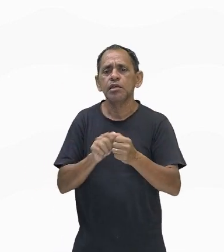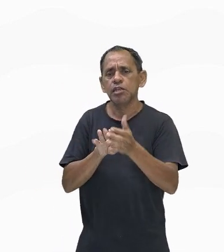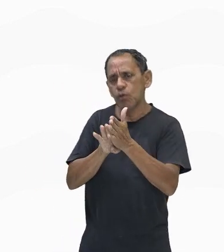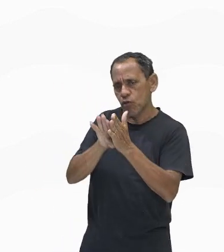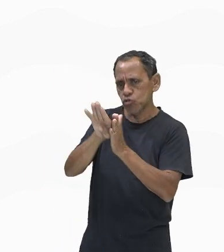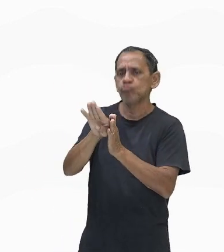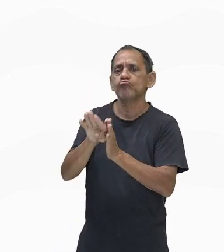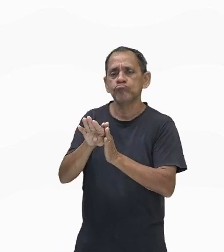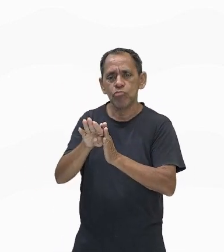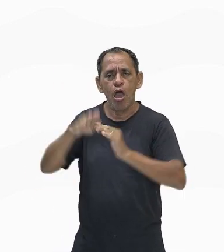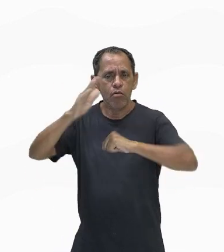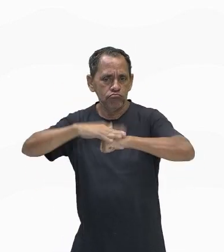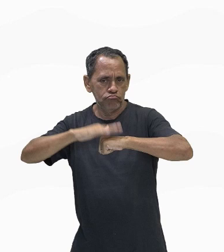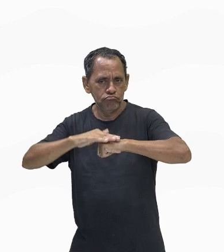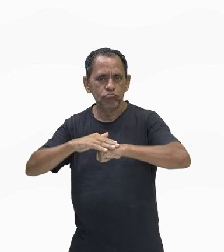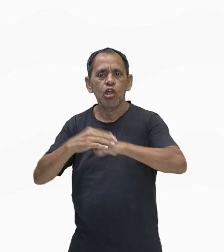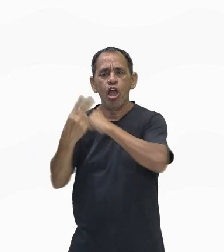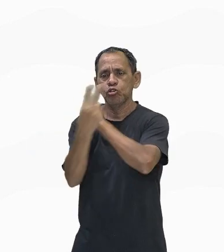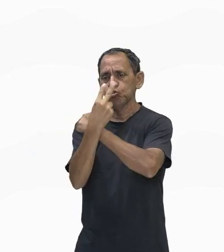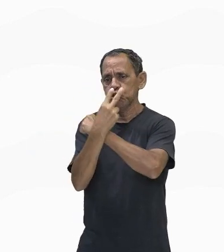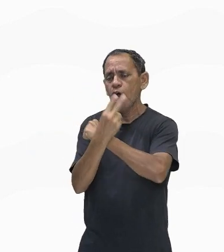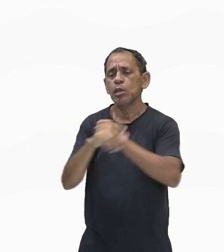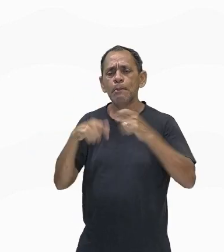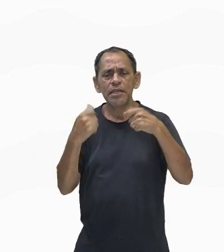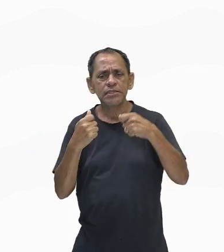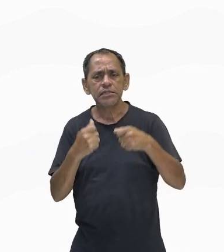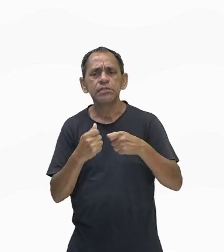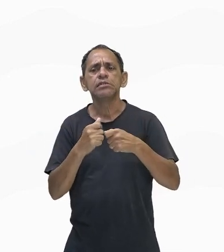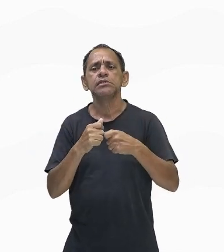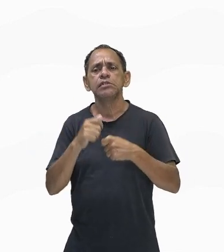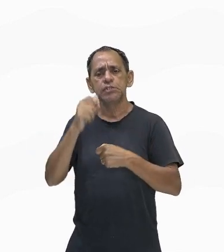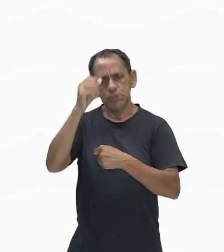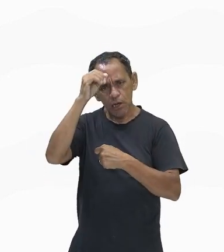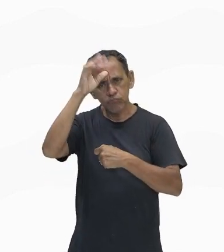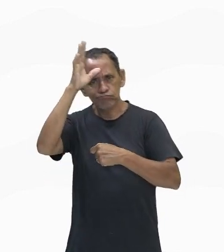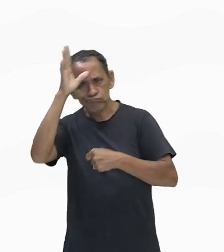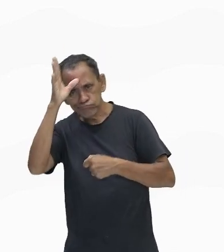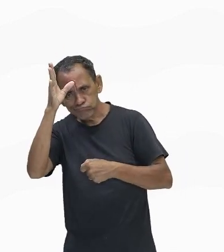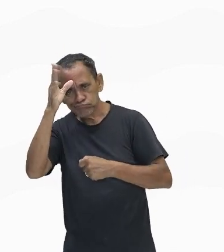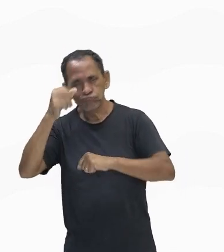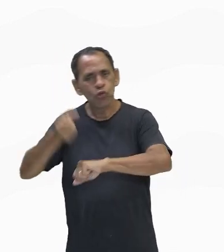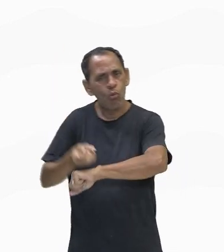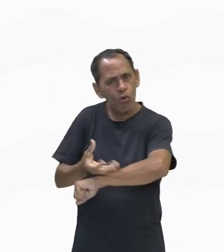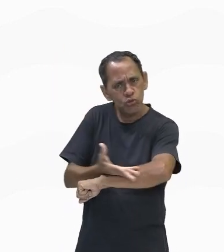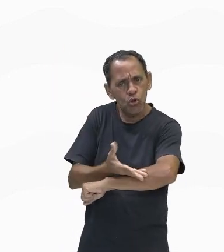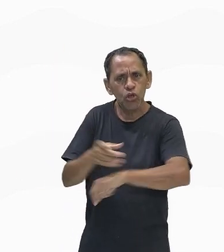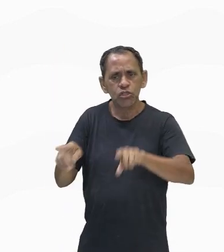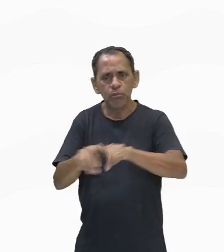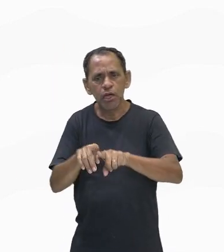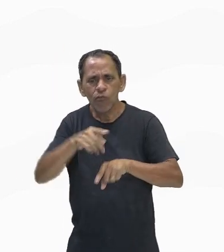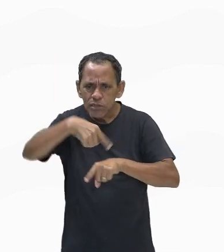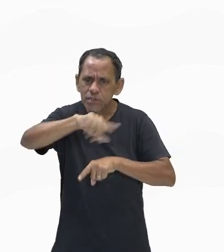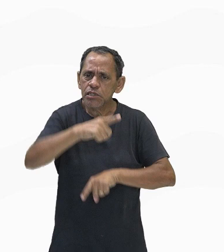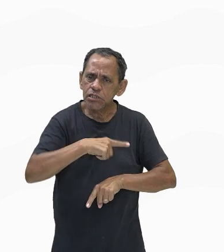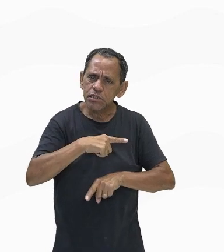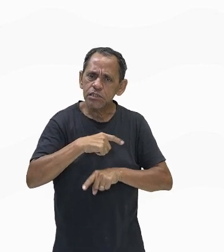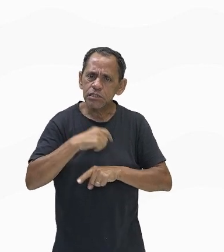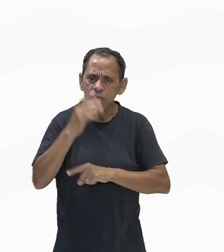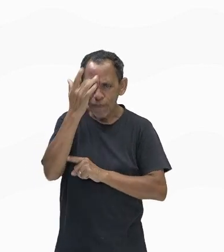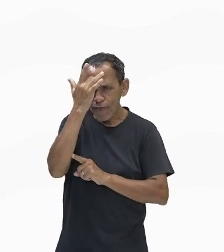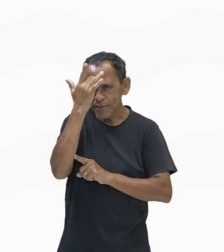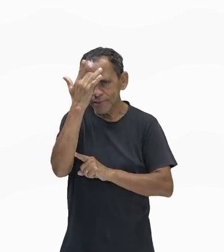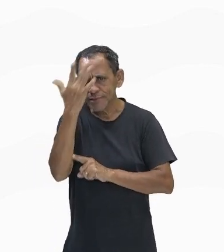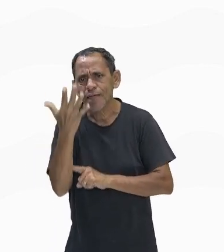autocuidado. E a gente precisa reconhecer as nossas emoções. Vocês têm facilidade de identificar suas